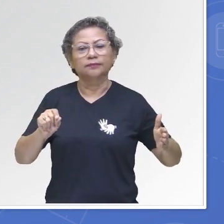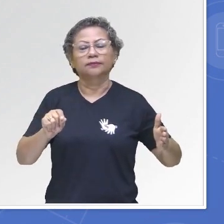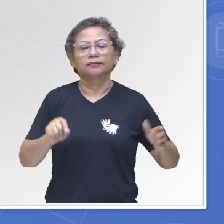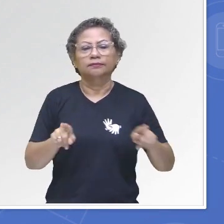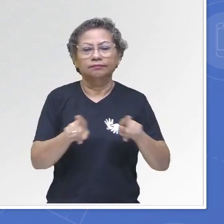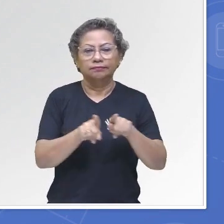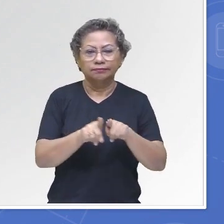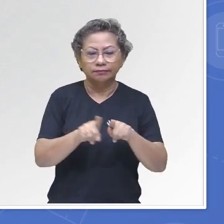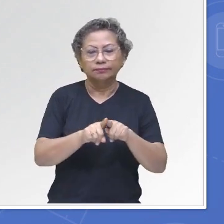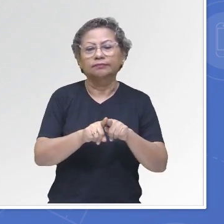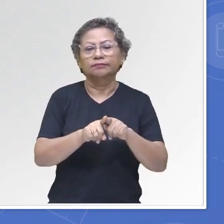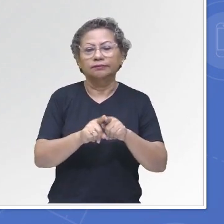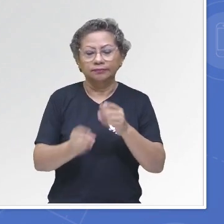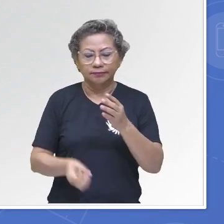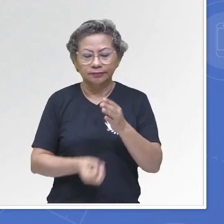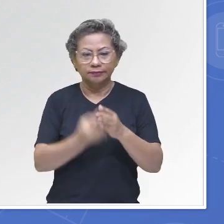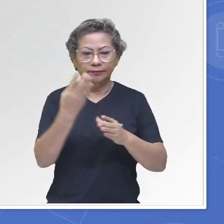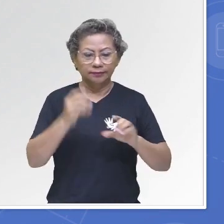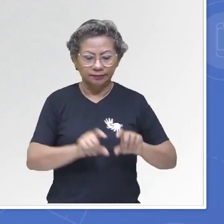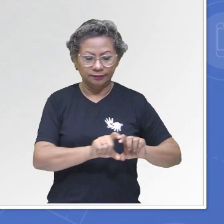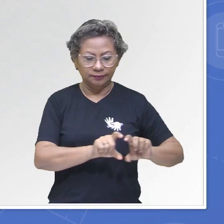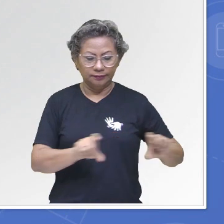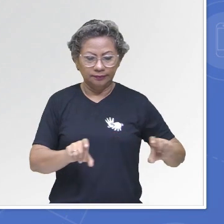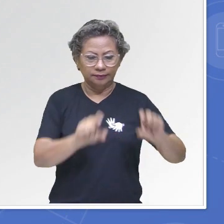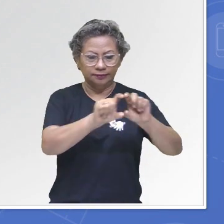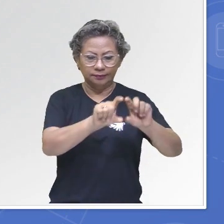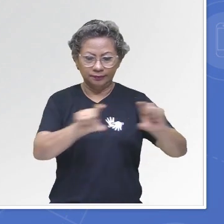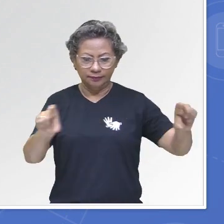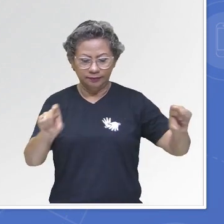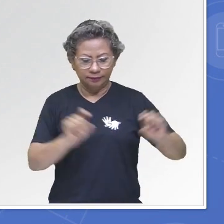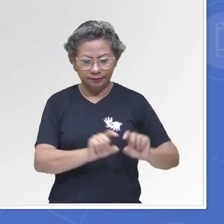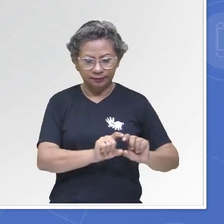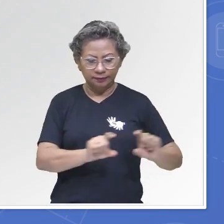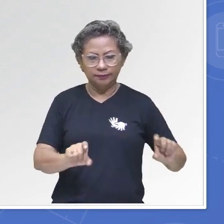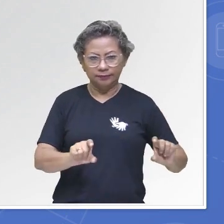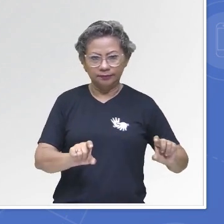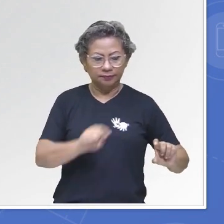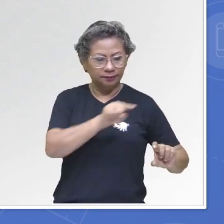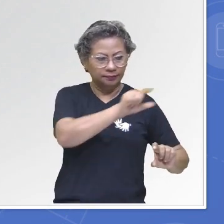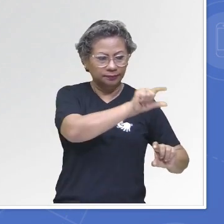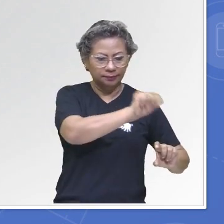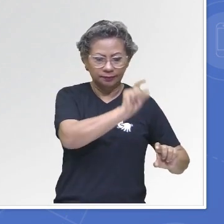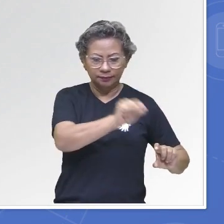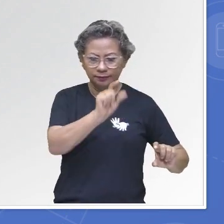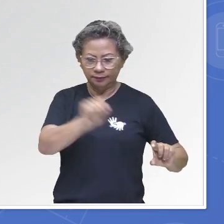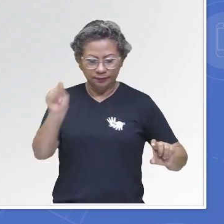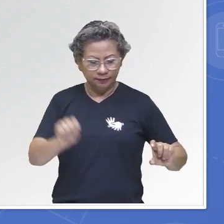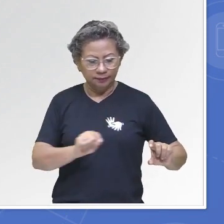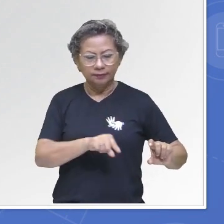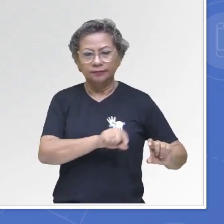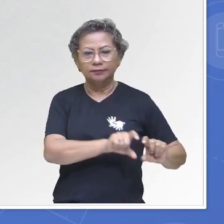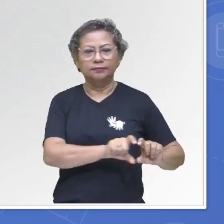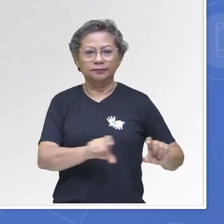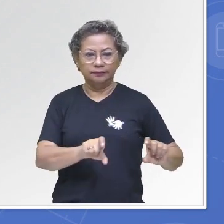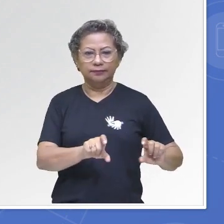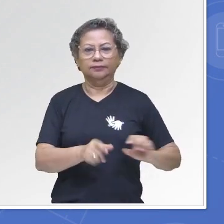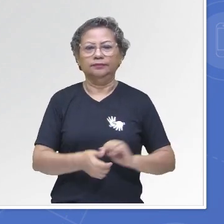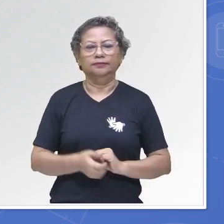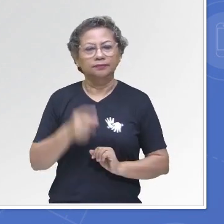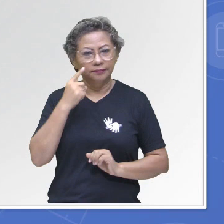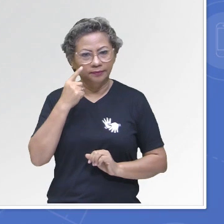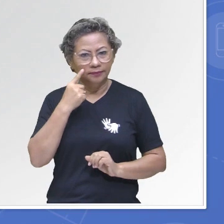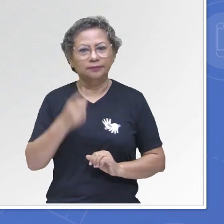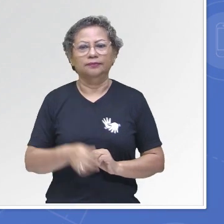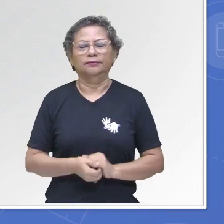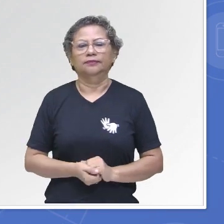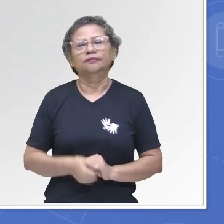para entrar na amostra. Então, assim, a gente tem aí, nesse esquema, a população,